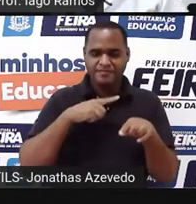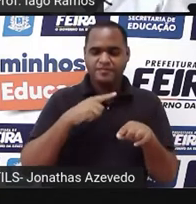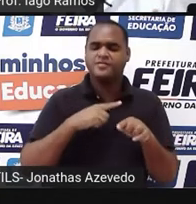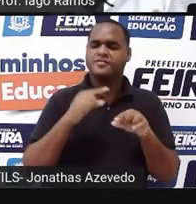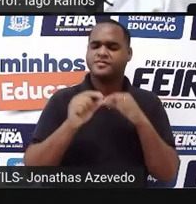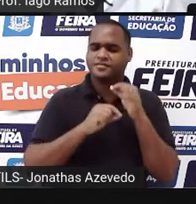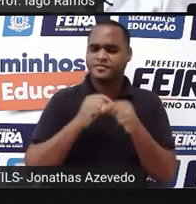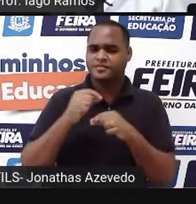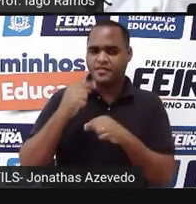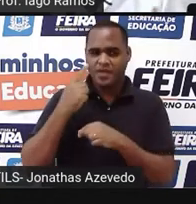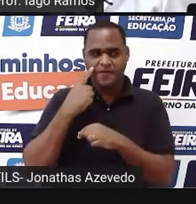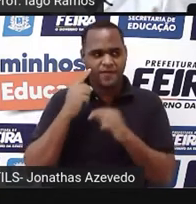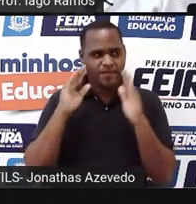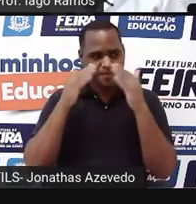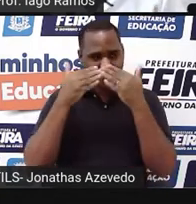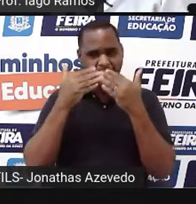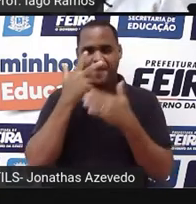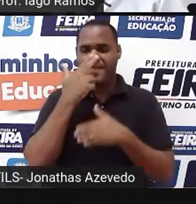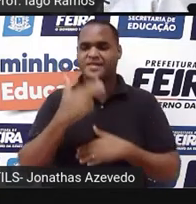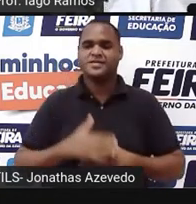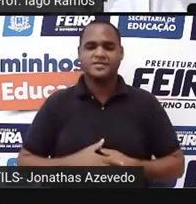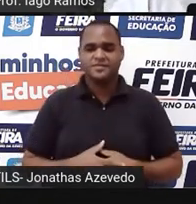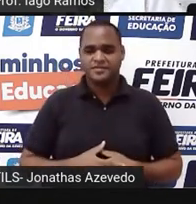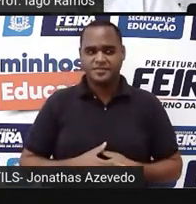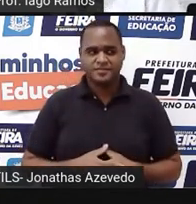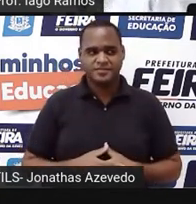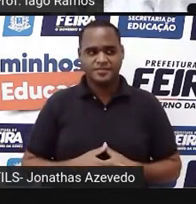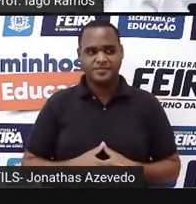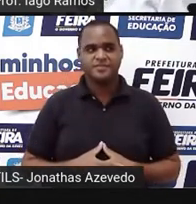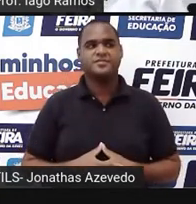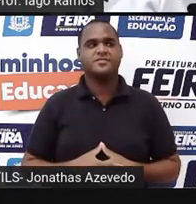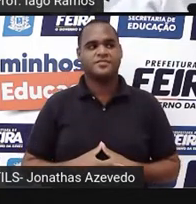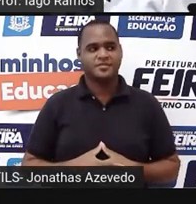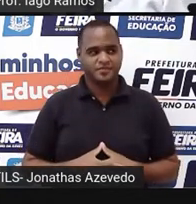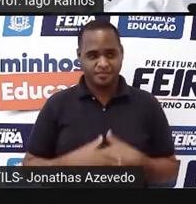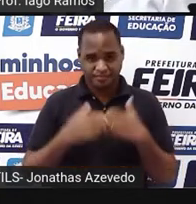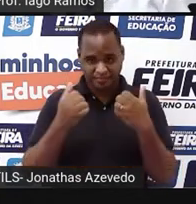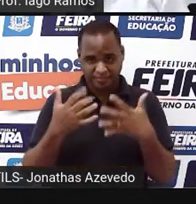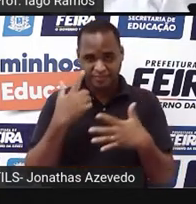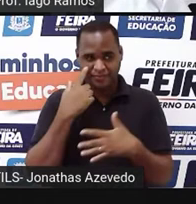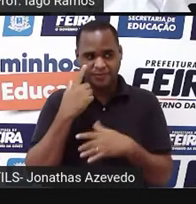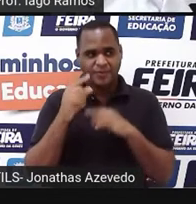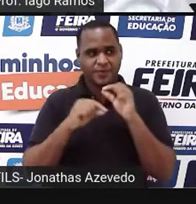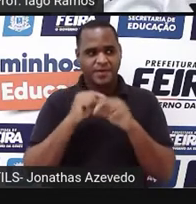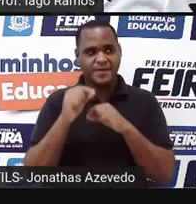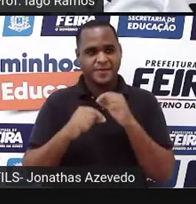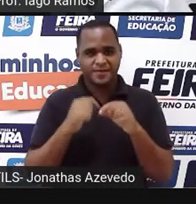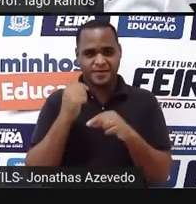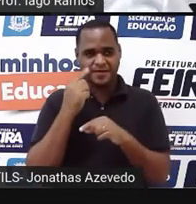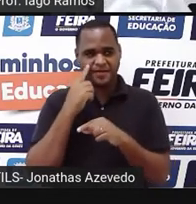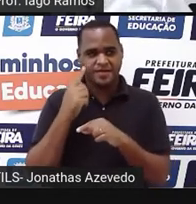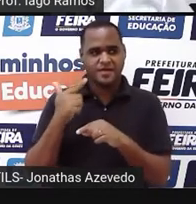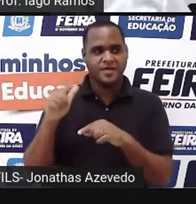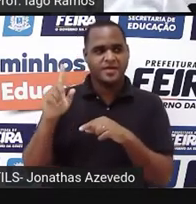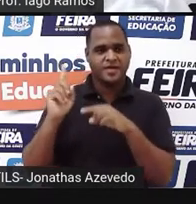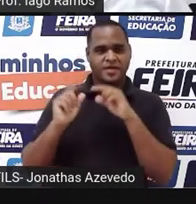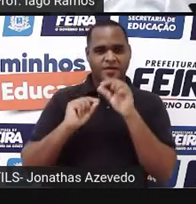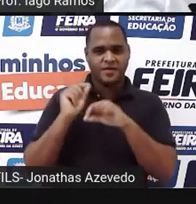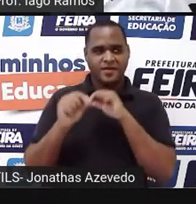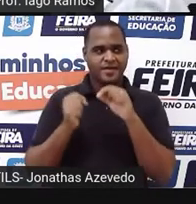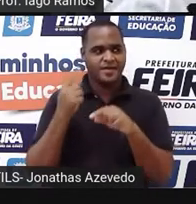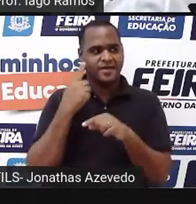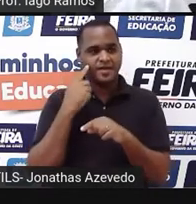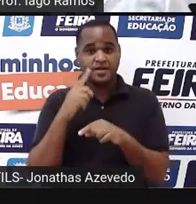aí de olhos fechados, tá bom? Então, vamos lá, olha só. Era uma vez um tal